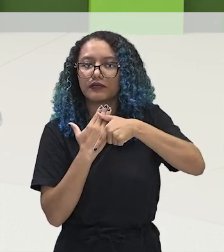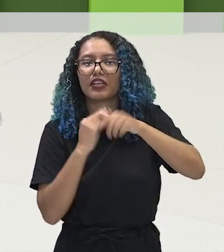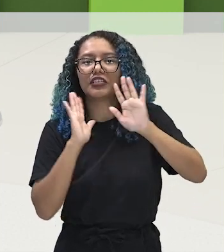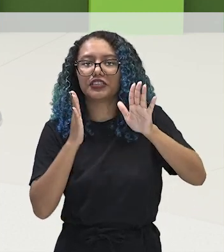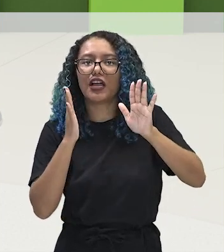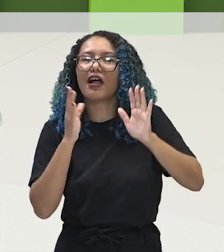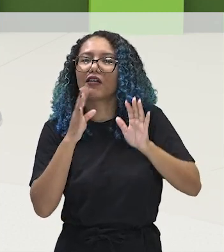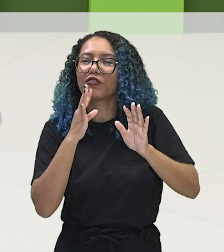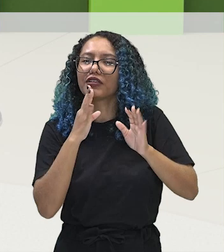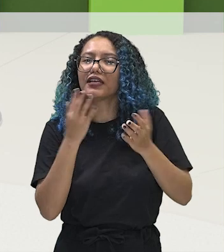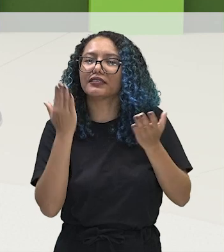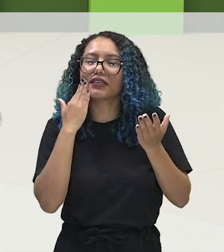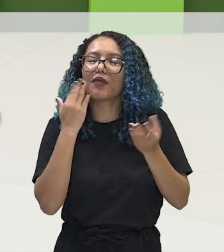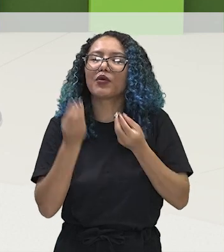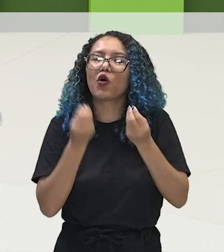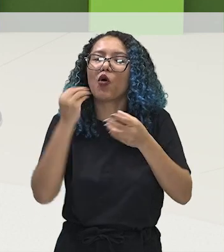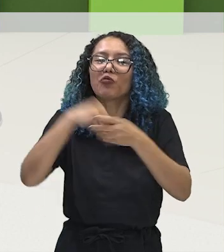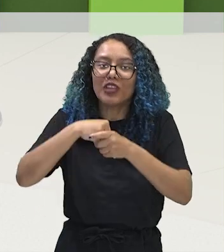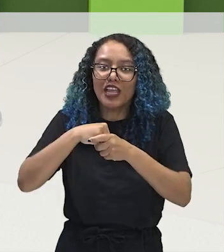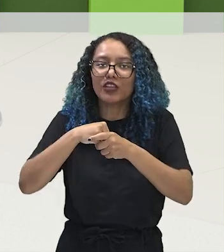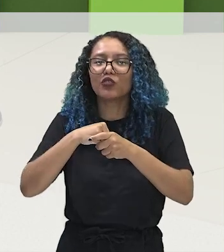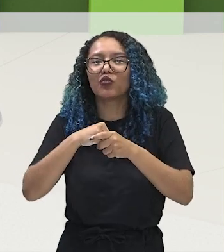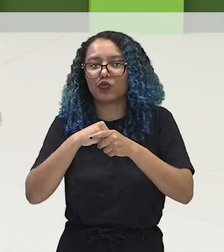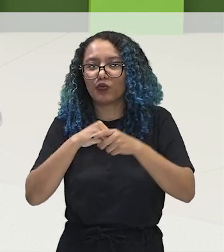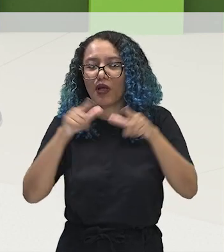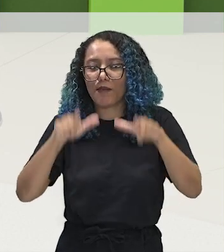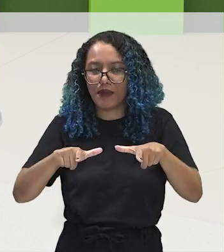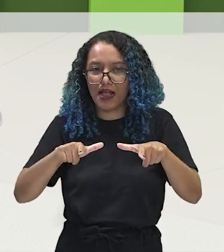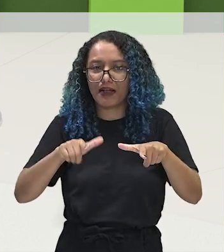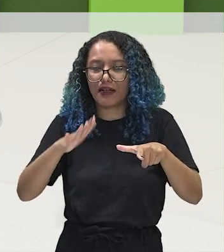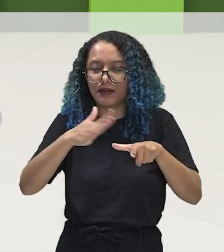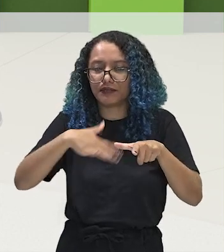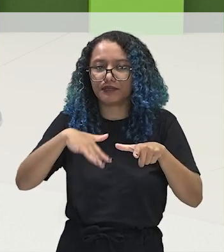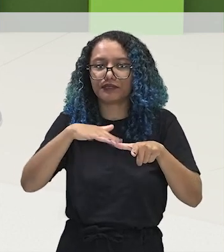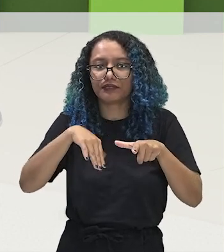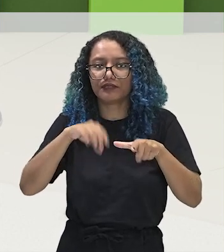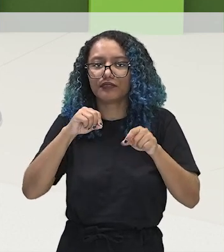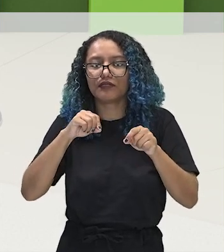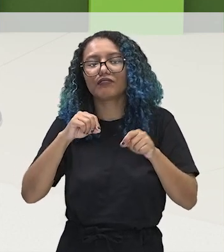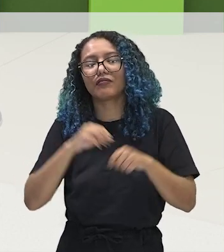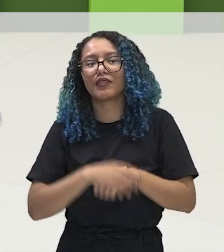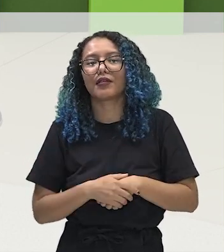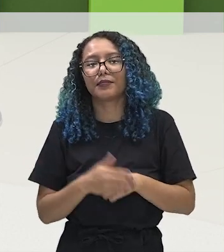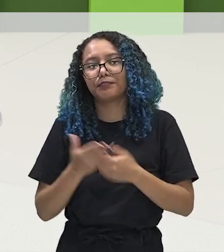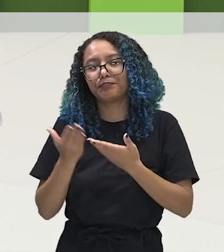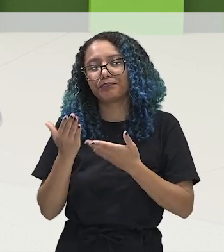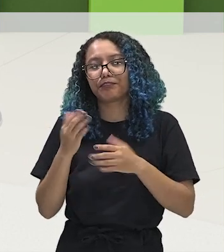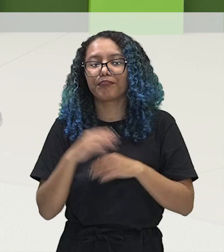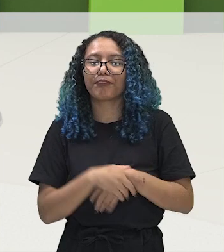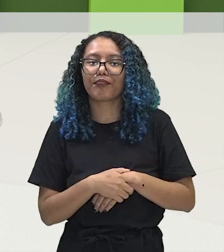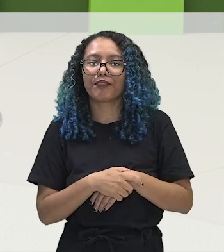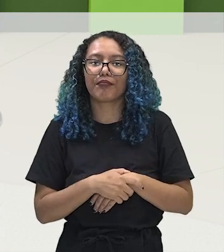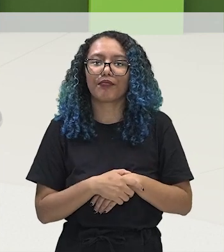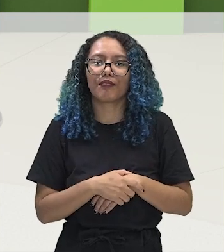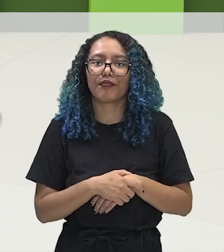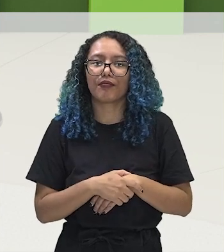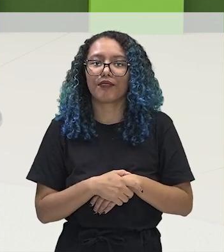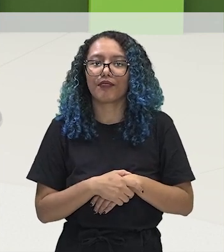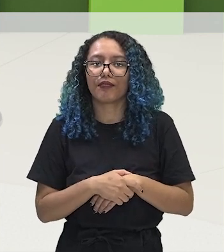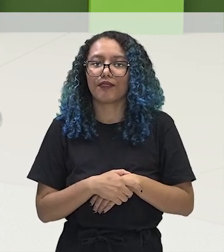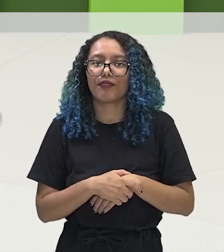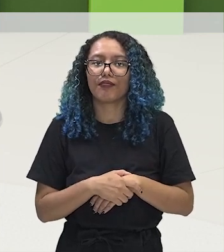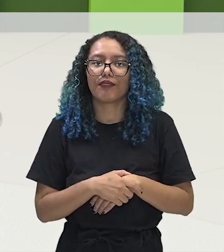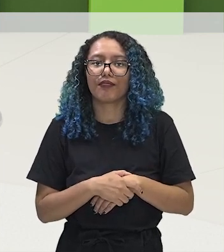lá por dentro dela. A energia solar bate na placa, arranca elétrons, isso gera corrente elétrica. Muito legal, né,